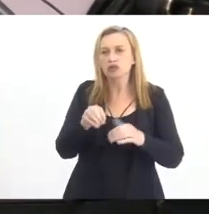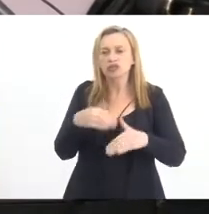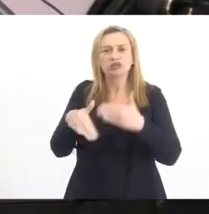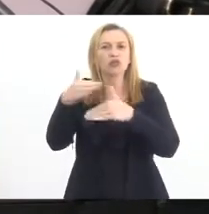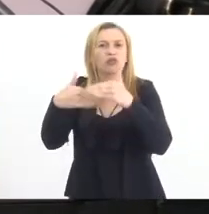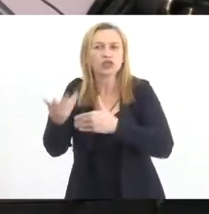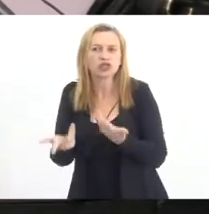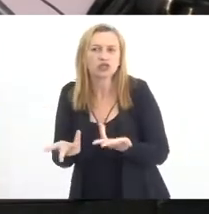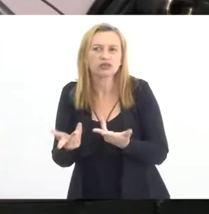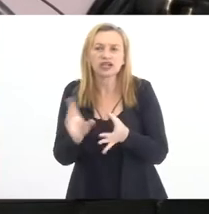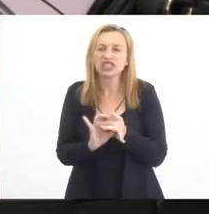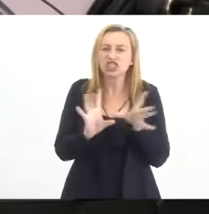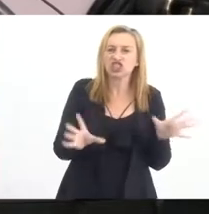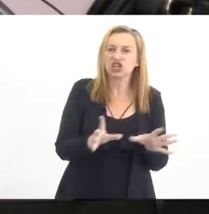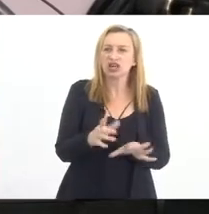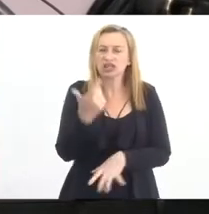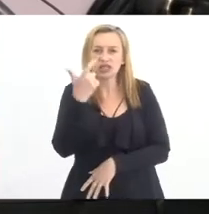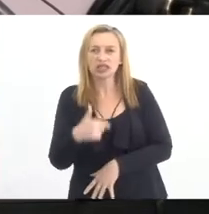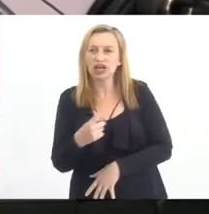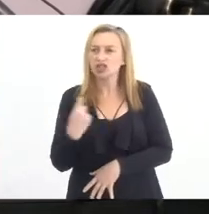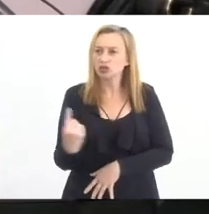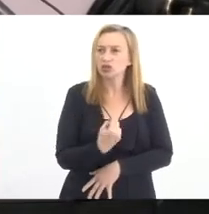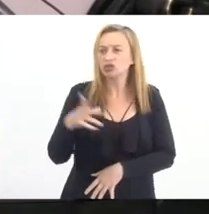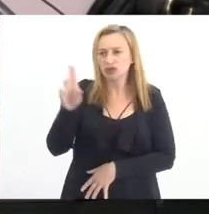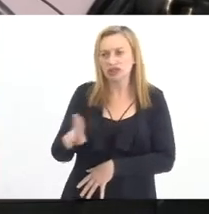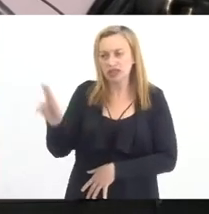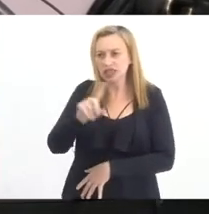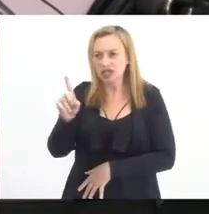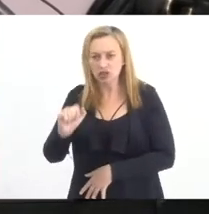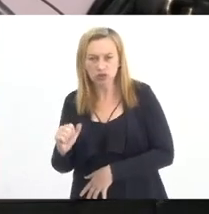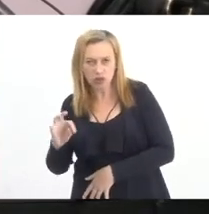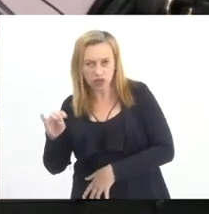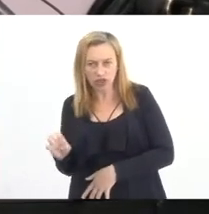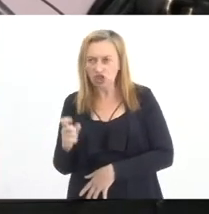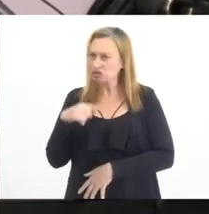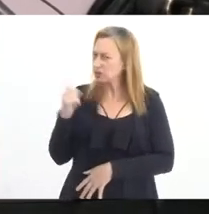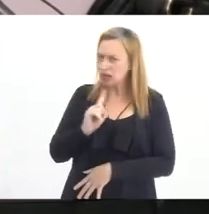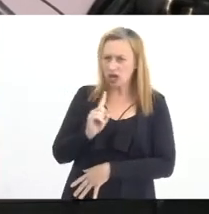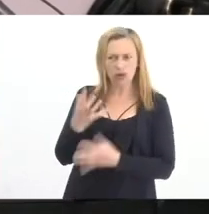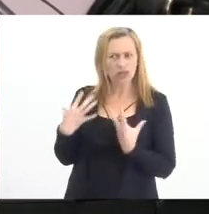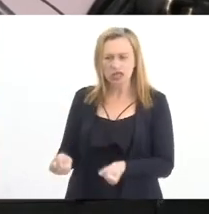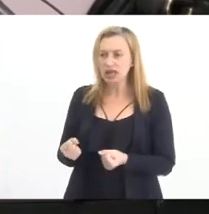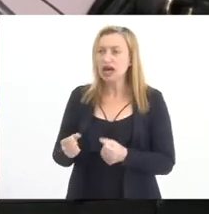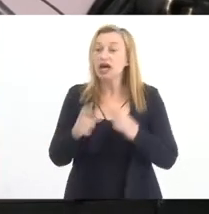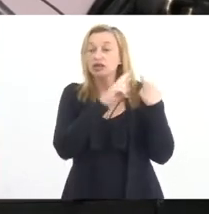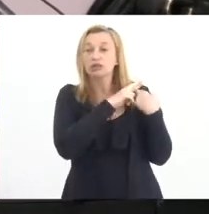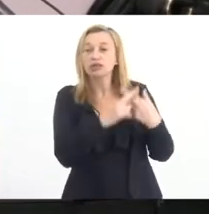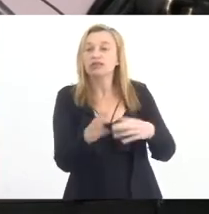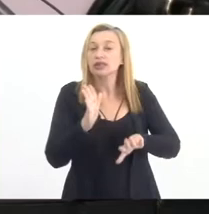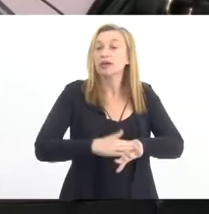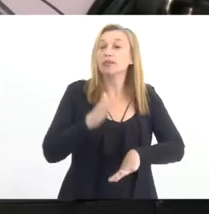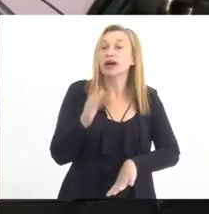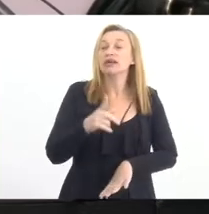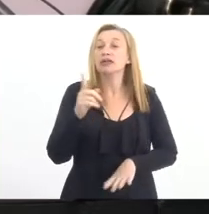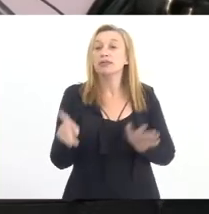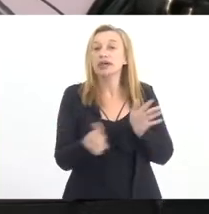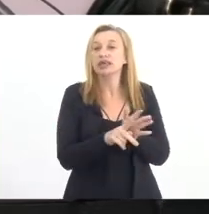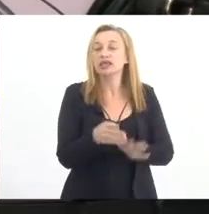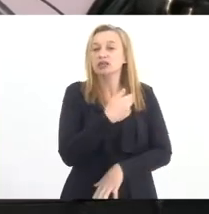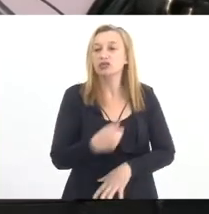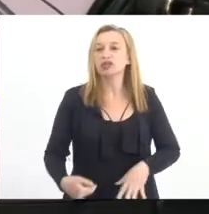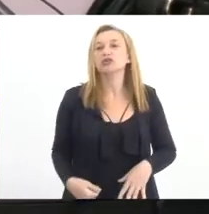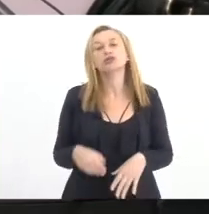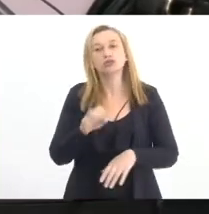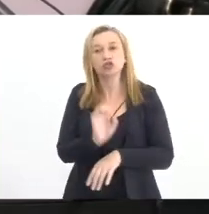de ser a nossa Universidade da Zona Oeste. Isso nós não podemos aceitar. A responsabilidade maior é do governador do